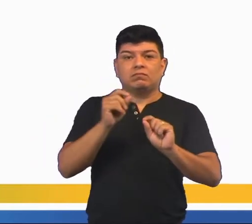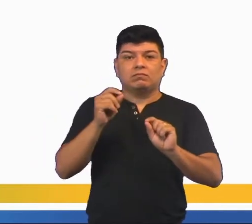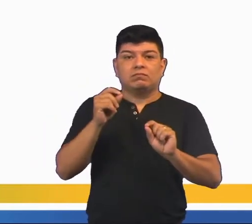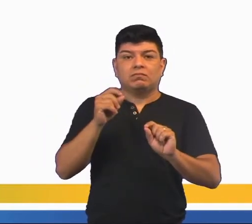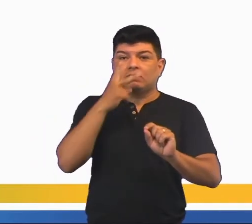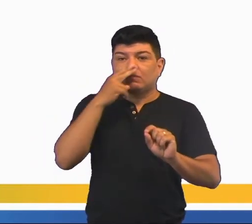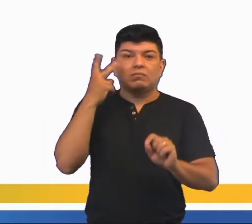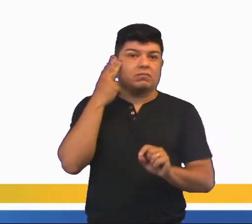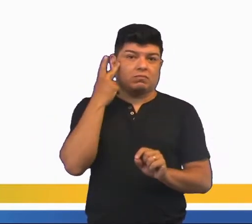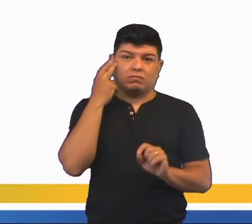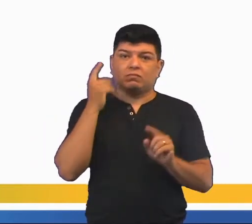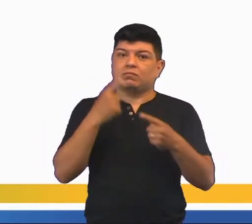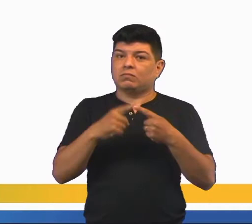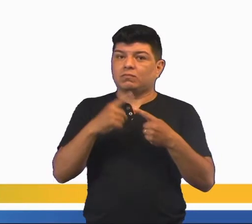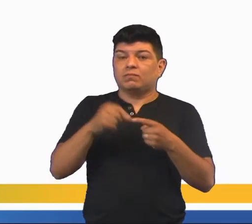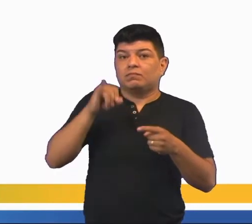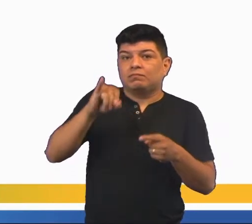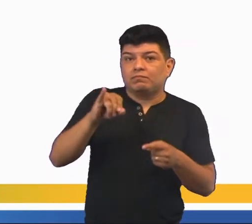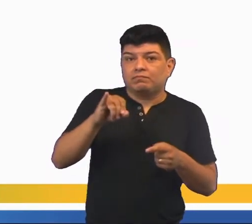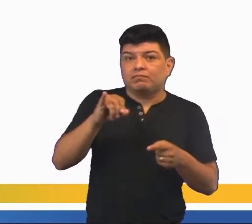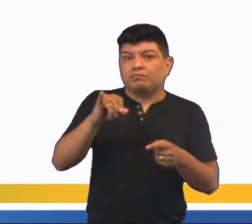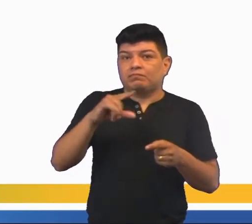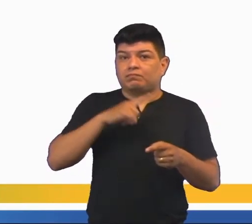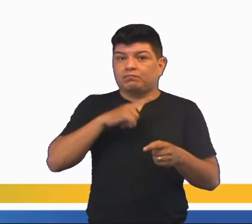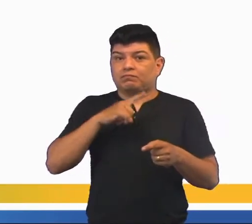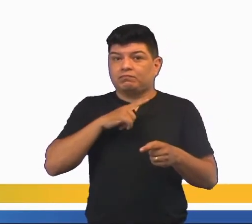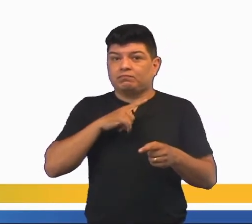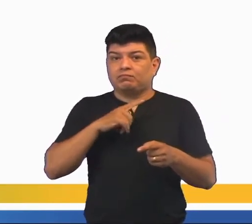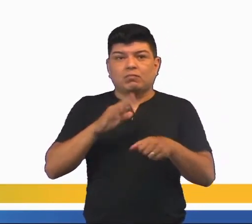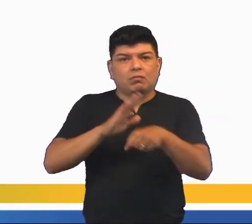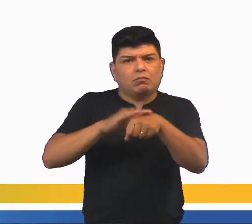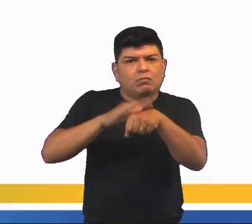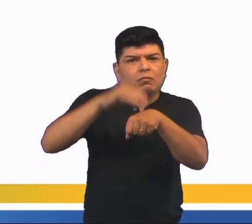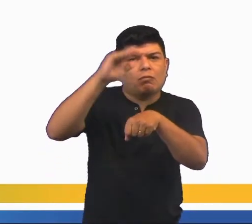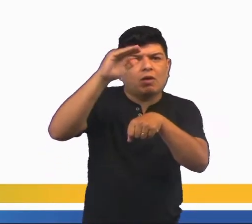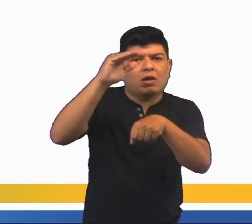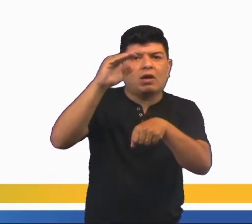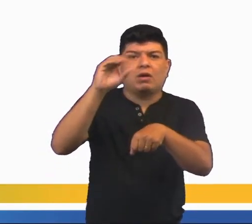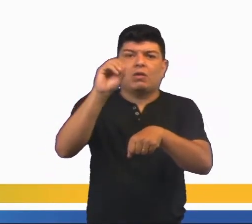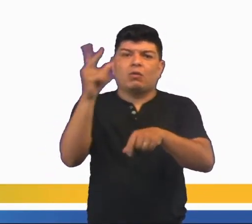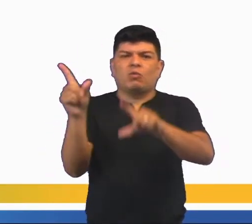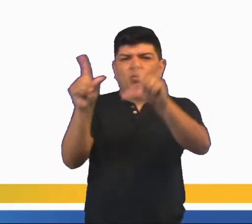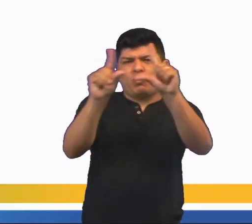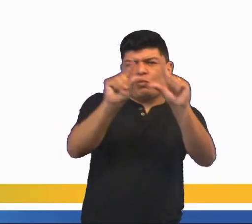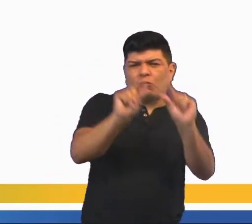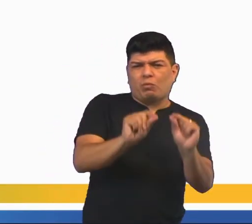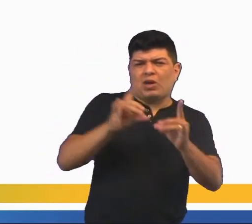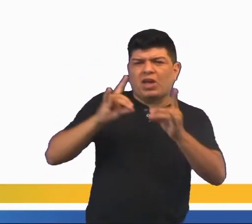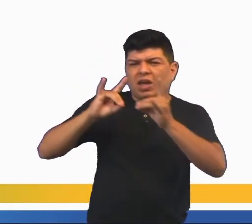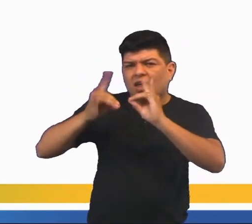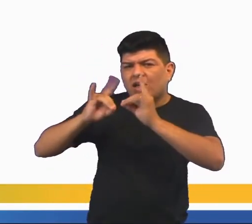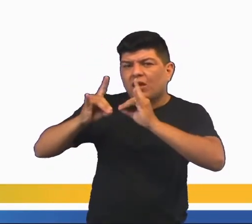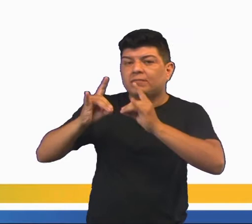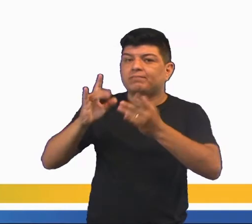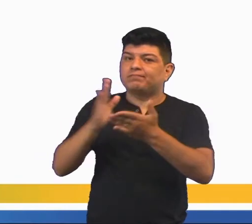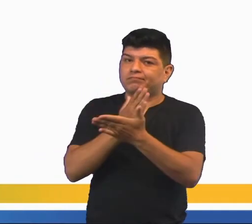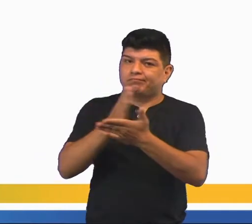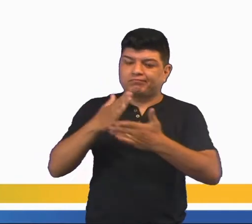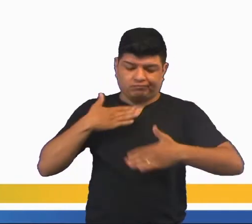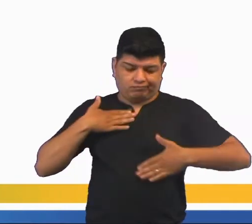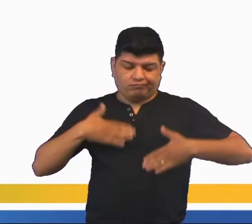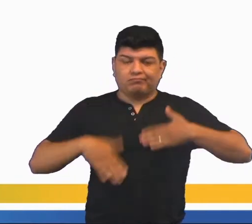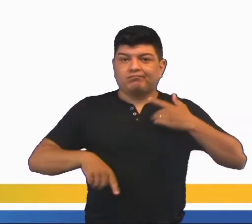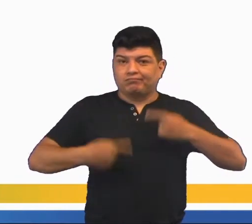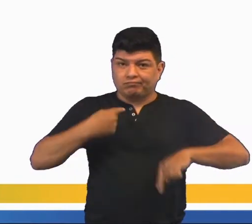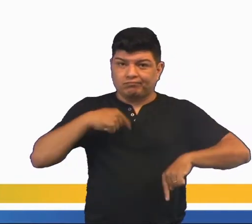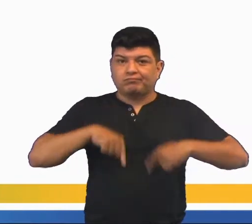tudo regular. Porque se tiver com excesso ou com pouco hormônio, alguma coisa no seu organismo